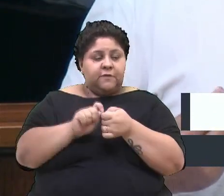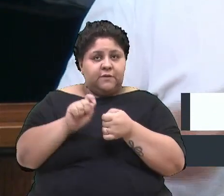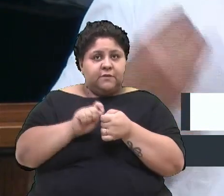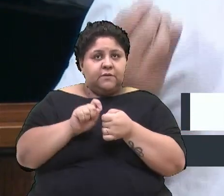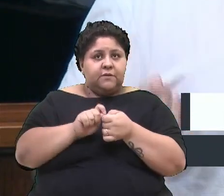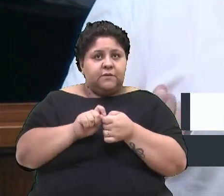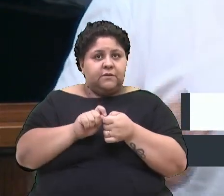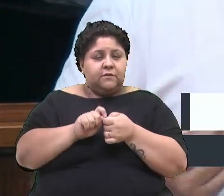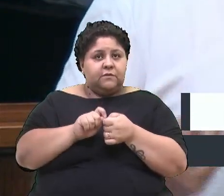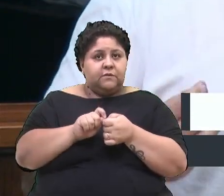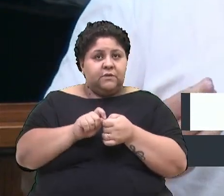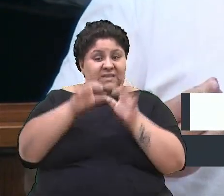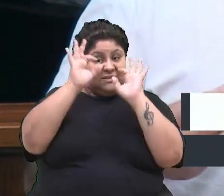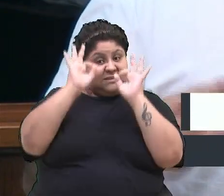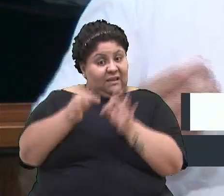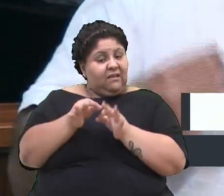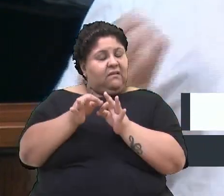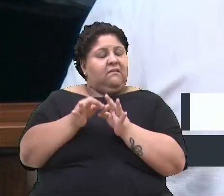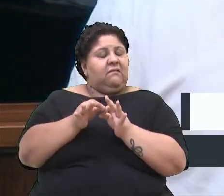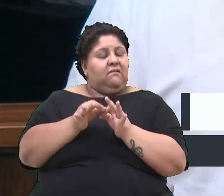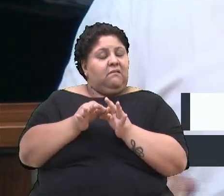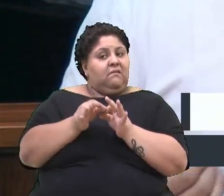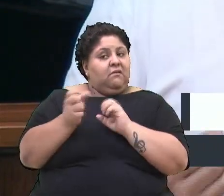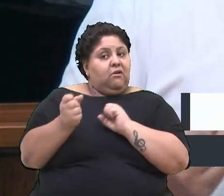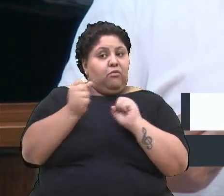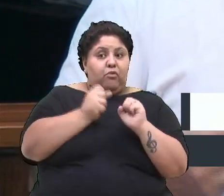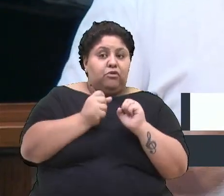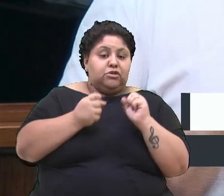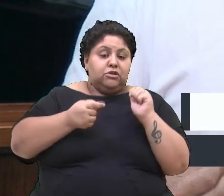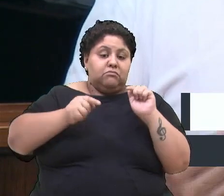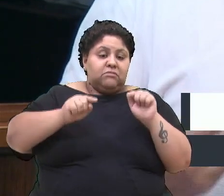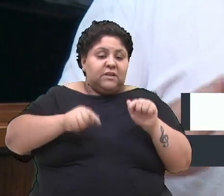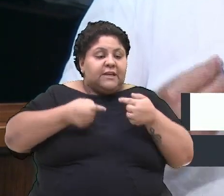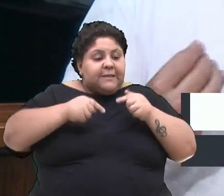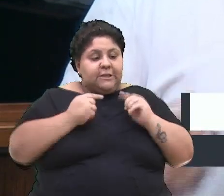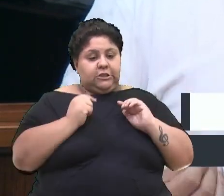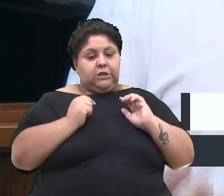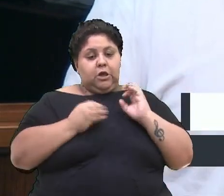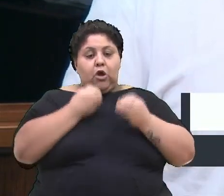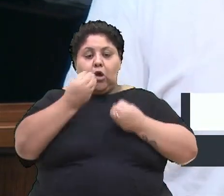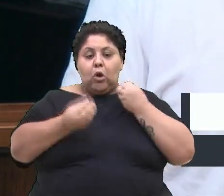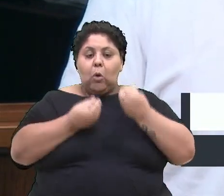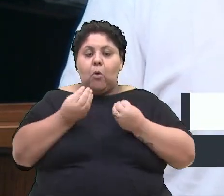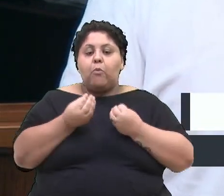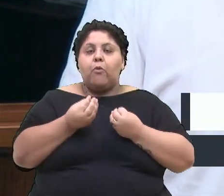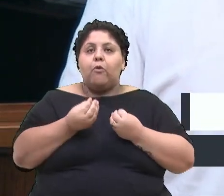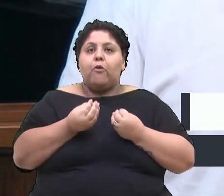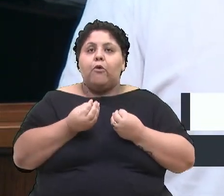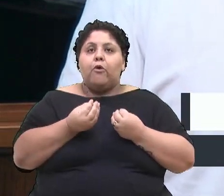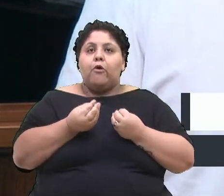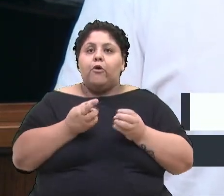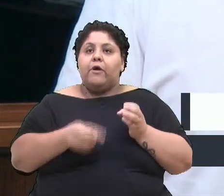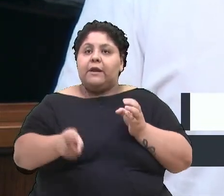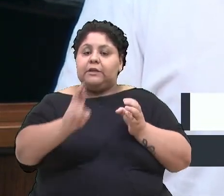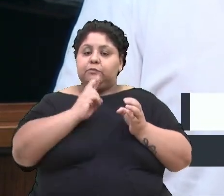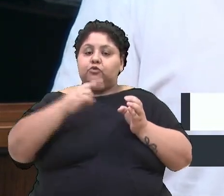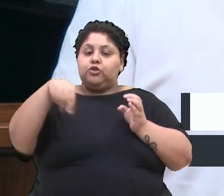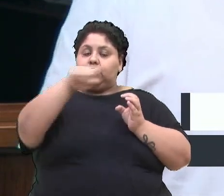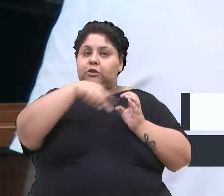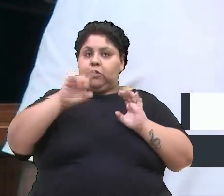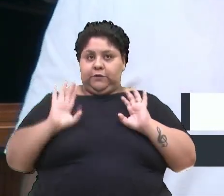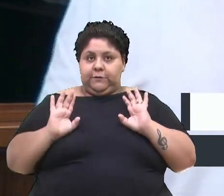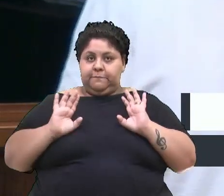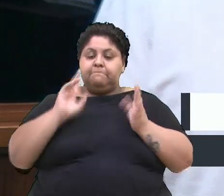as afirmações e talvez críticas de acordo com o que nos foi respondido. Na